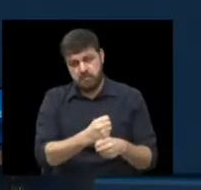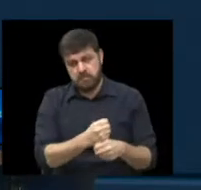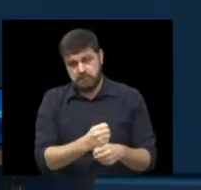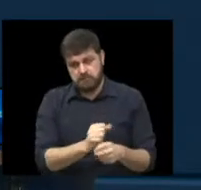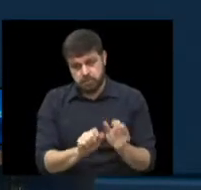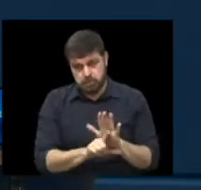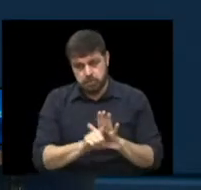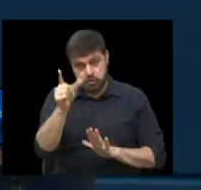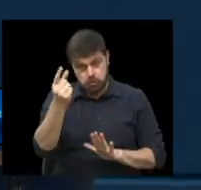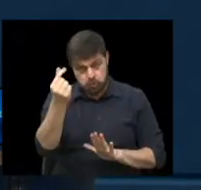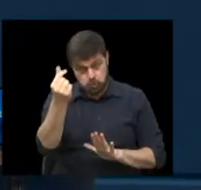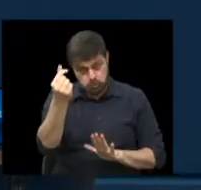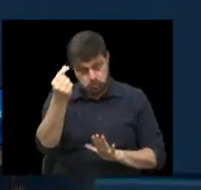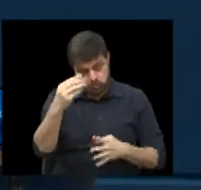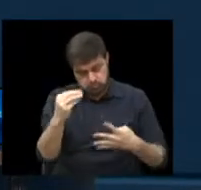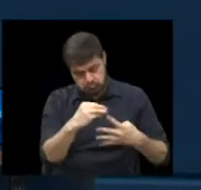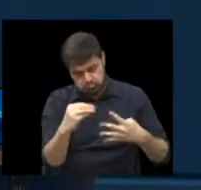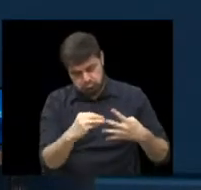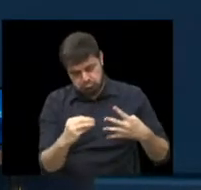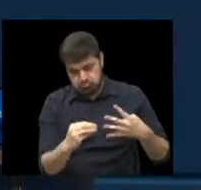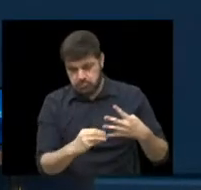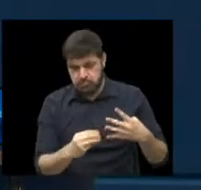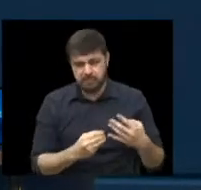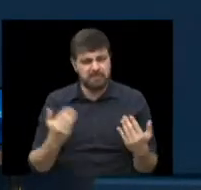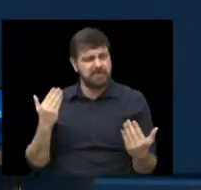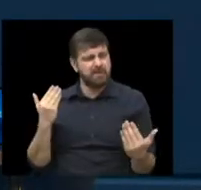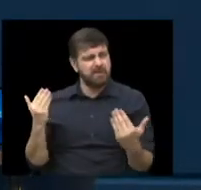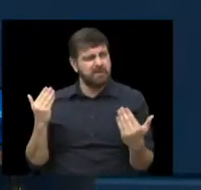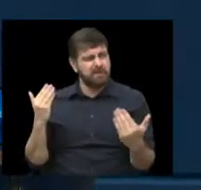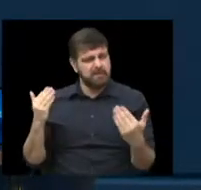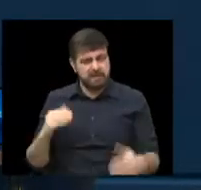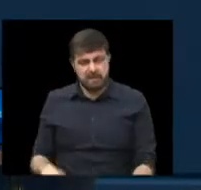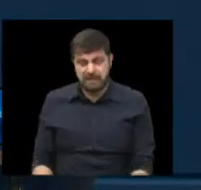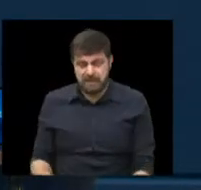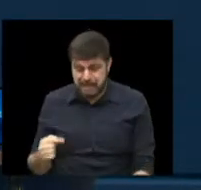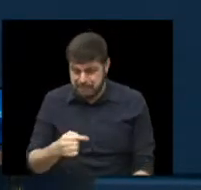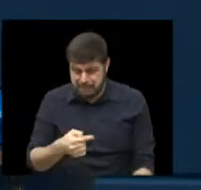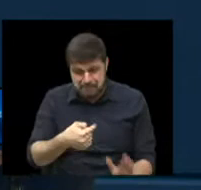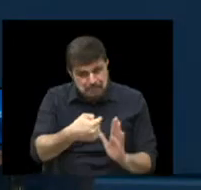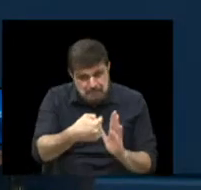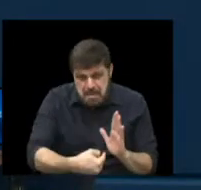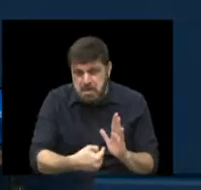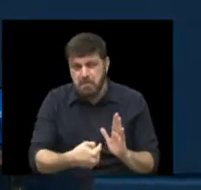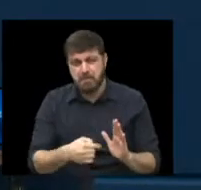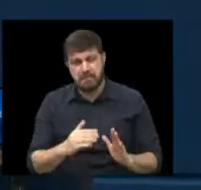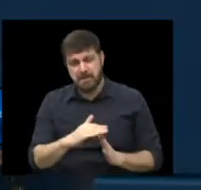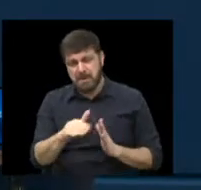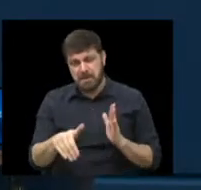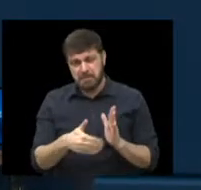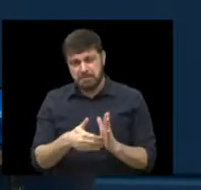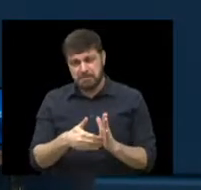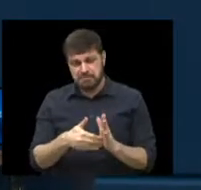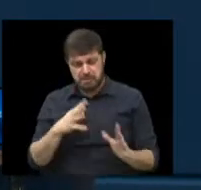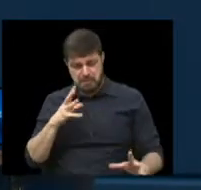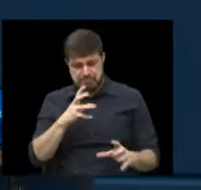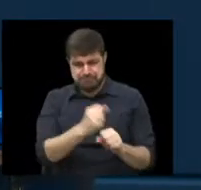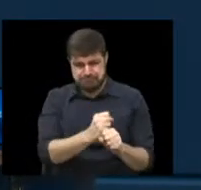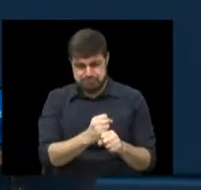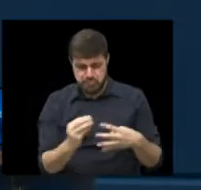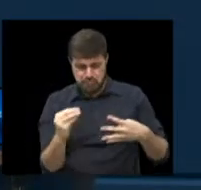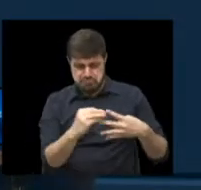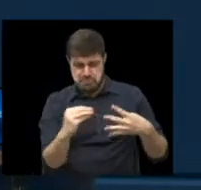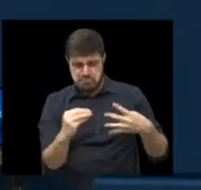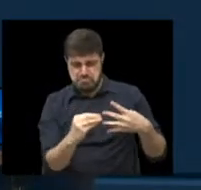ao ano, numa comparação, é menor do que todos os juros, qualquer